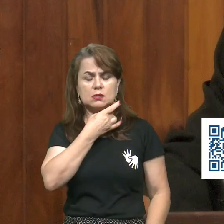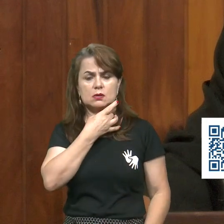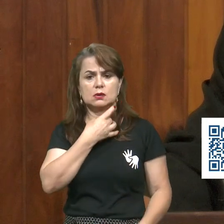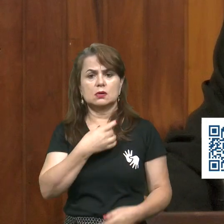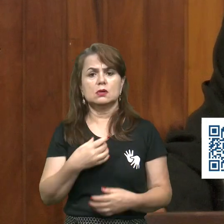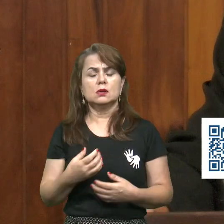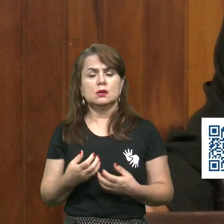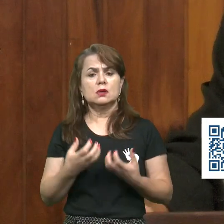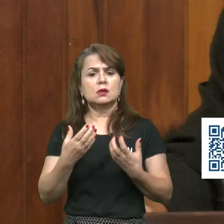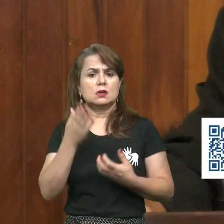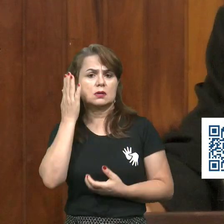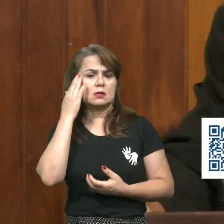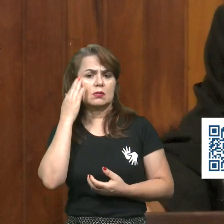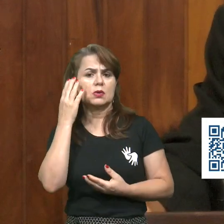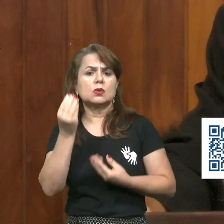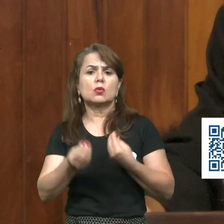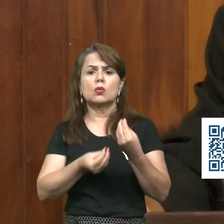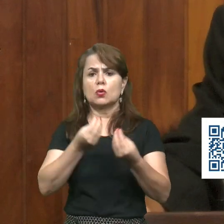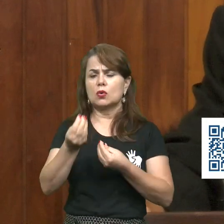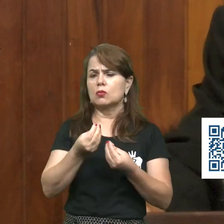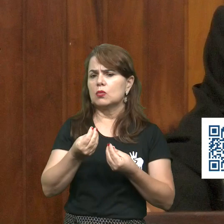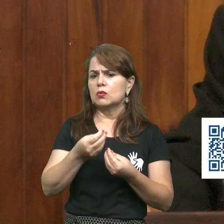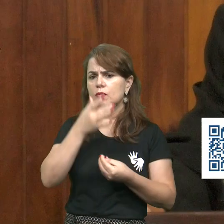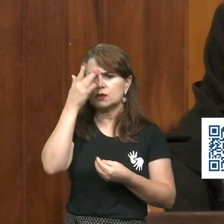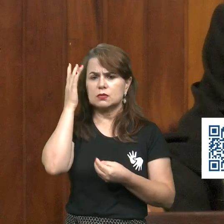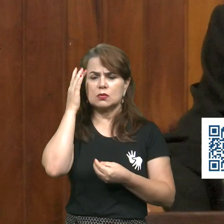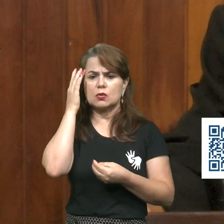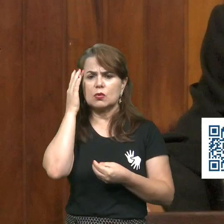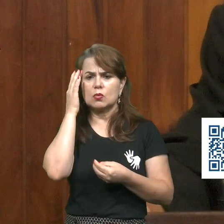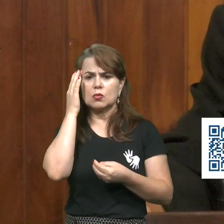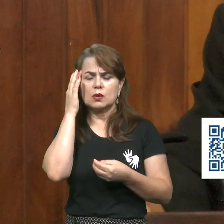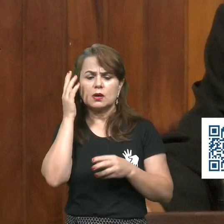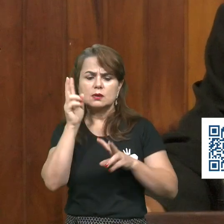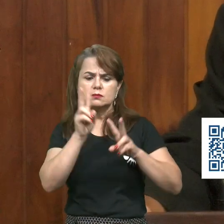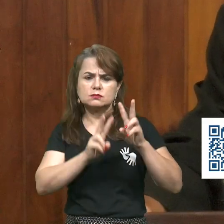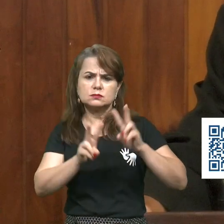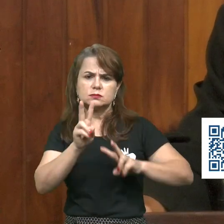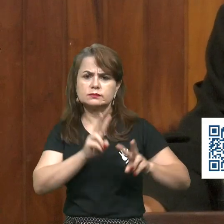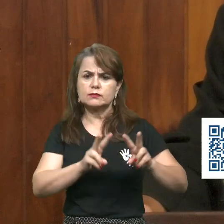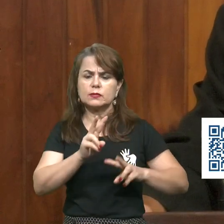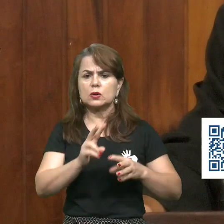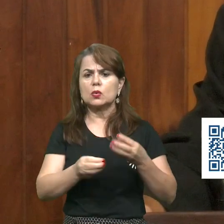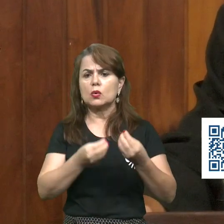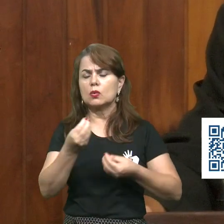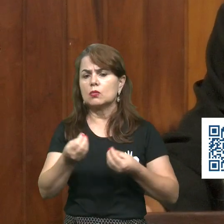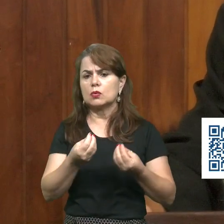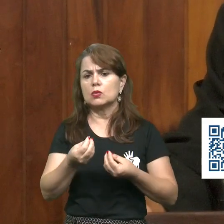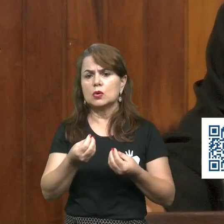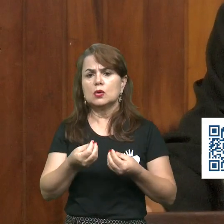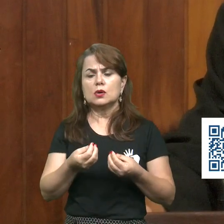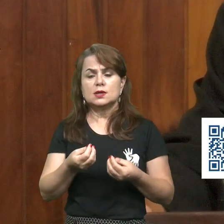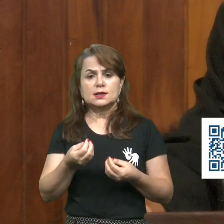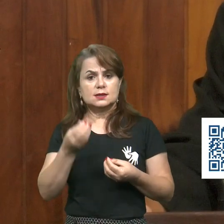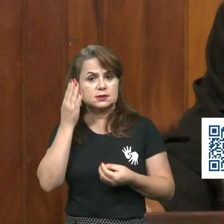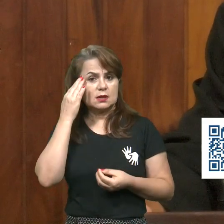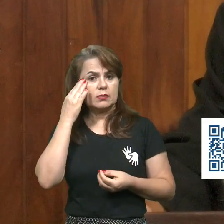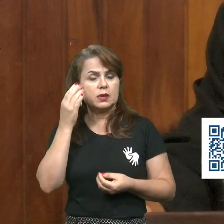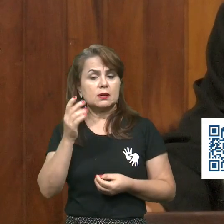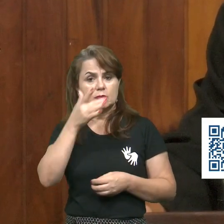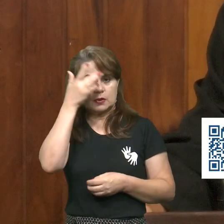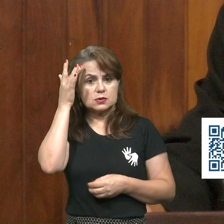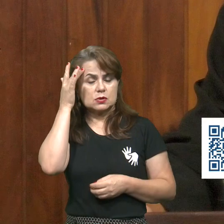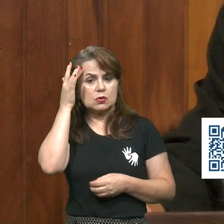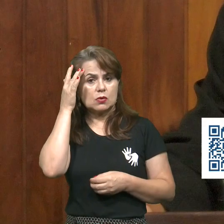como está sendo feita a triagem e se todos realmente são de Marília, senhor presidente, porque é muito